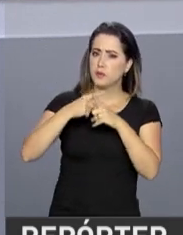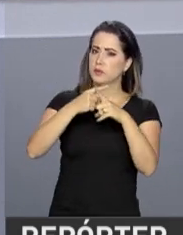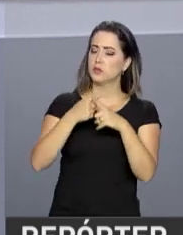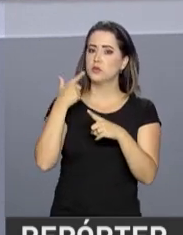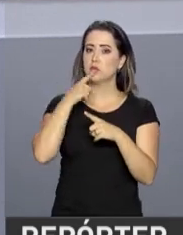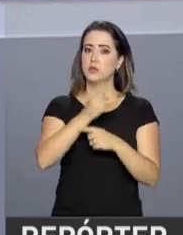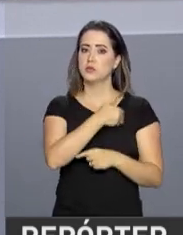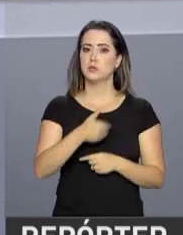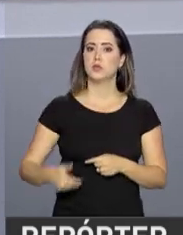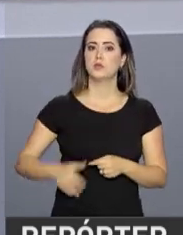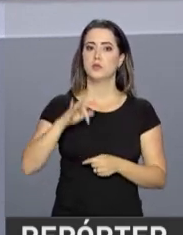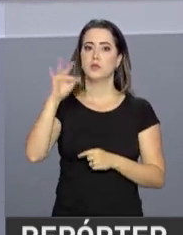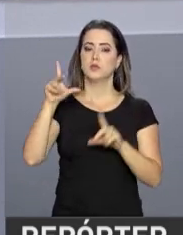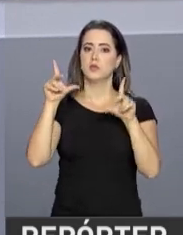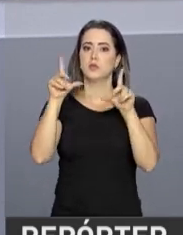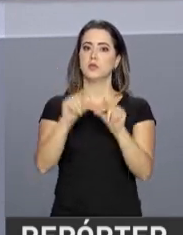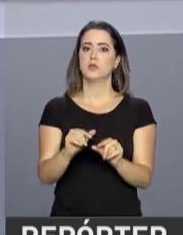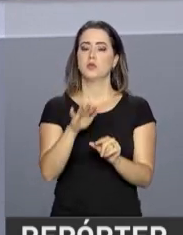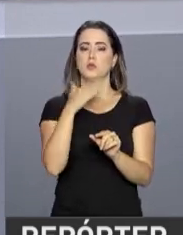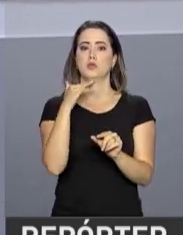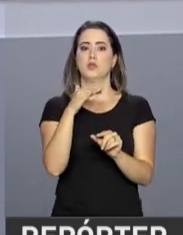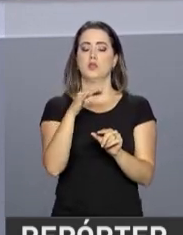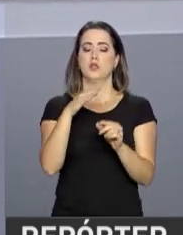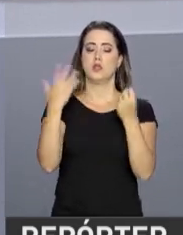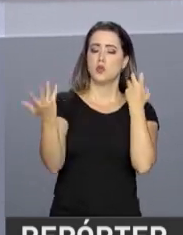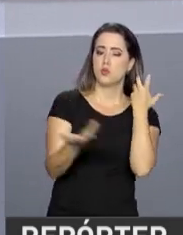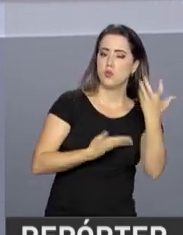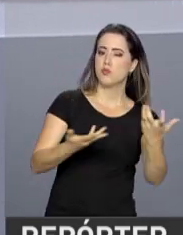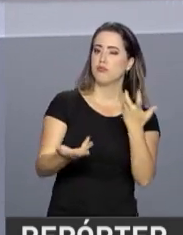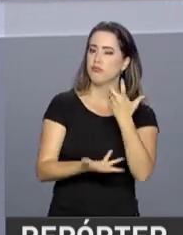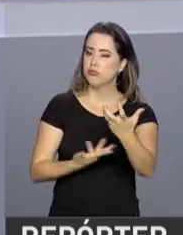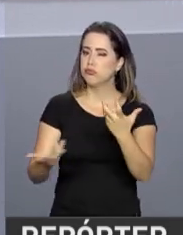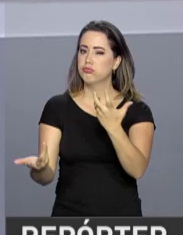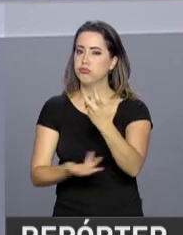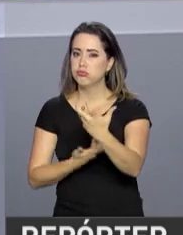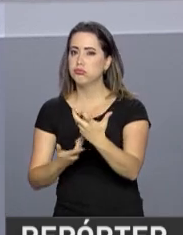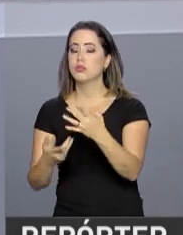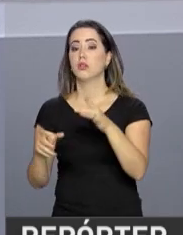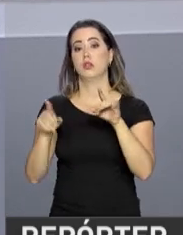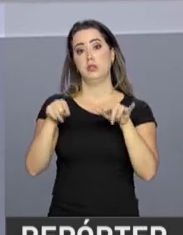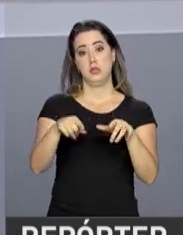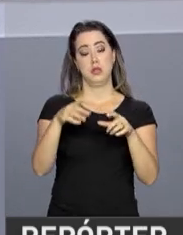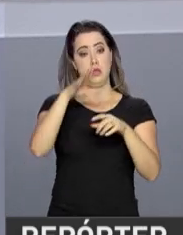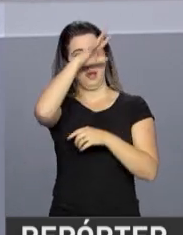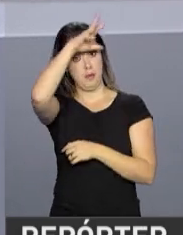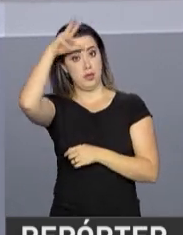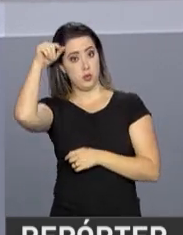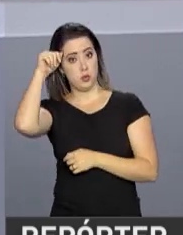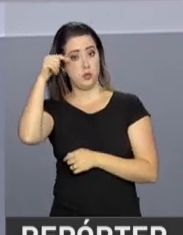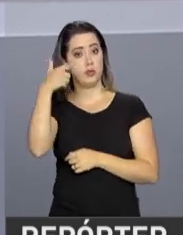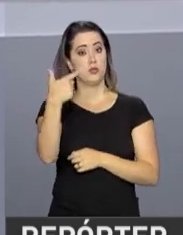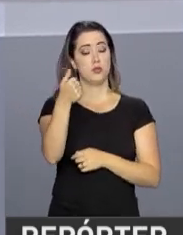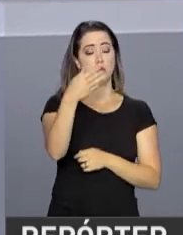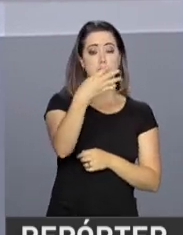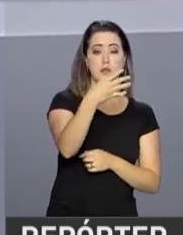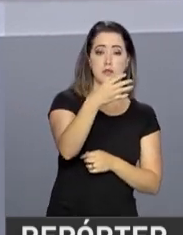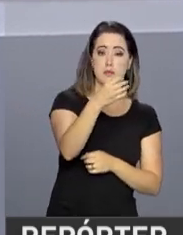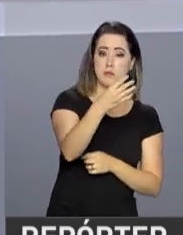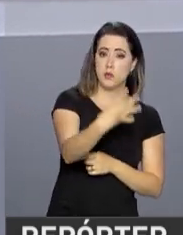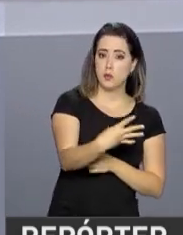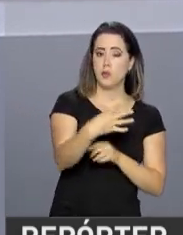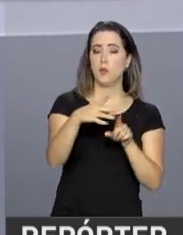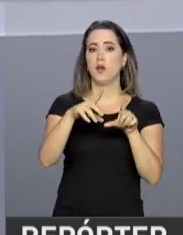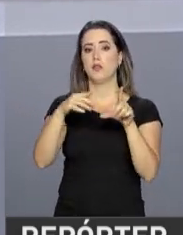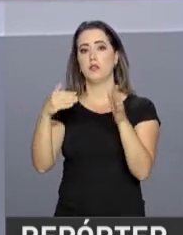federal na redução do desmatamento ilegal na amazônia entre 2004 e 2007 o país garantiu uma queda de